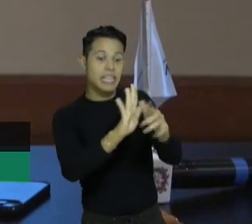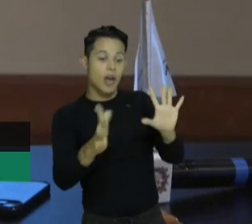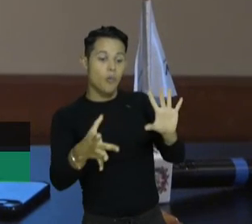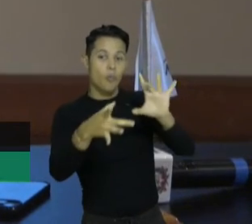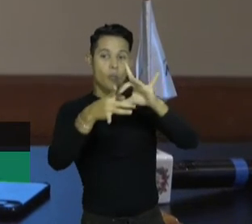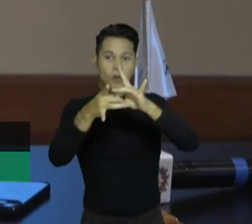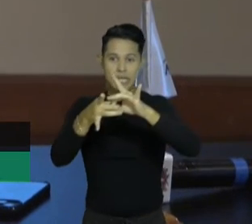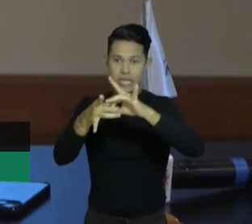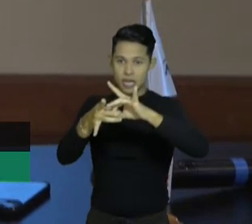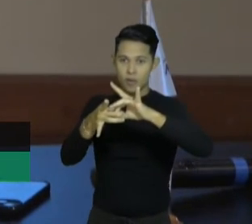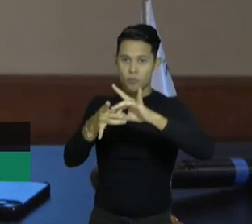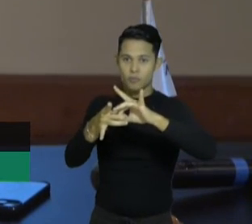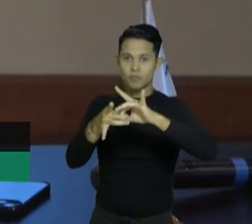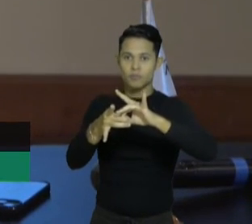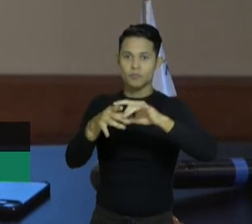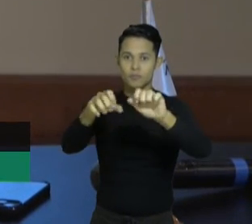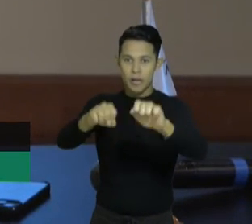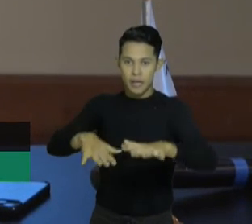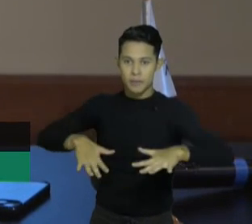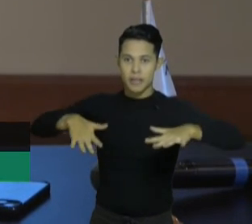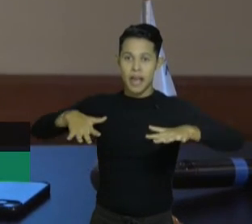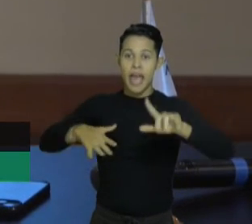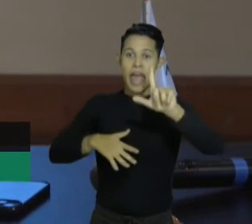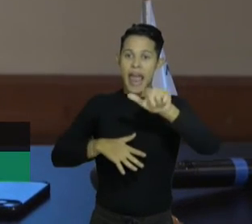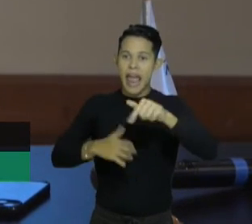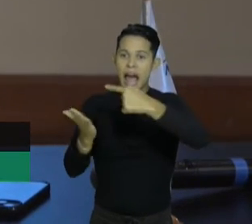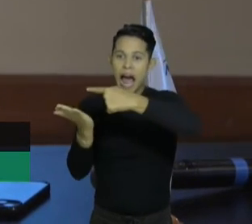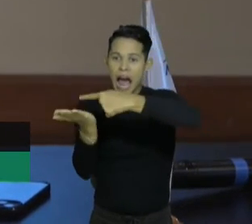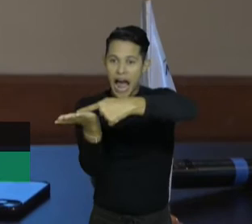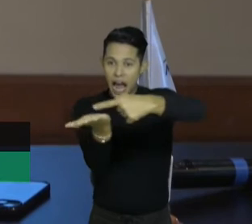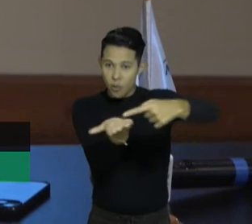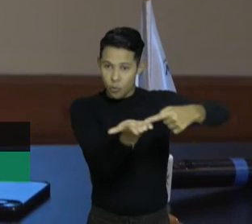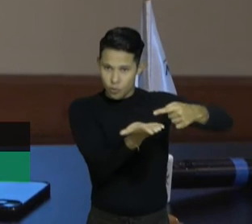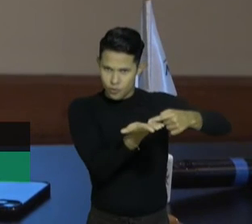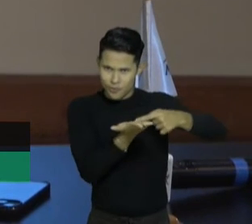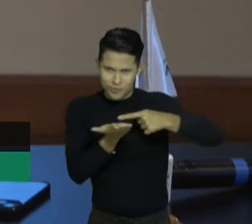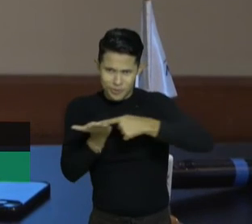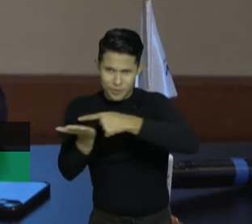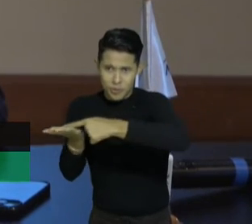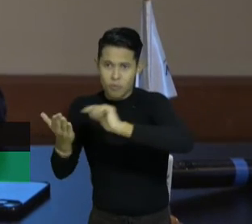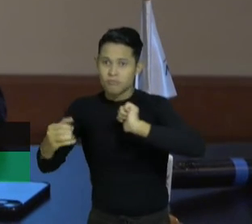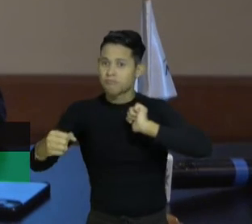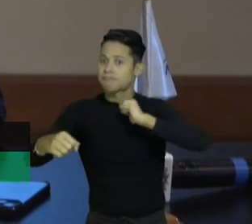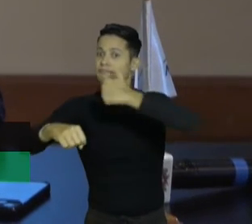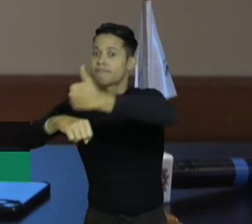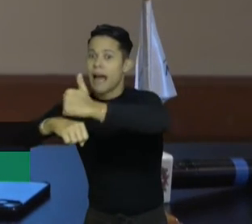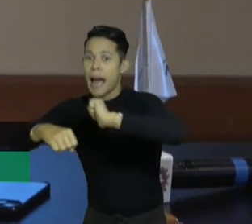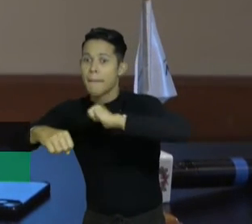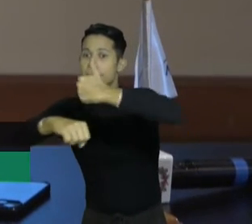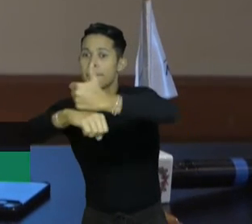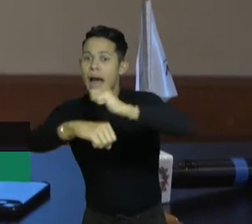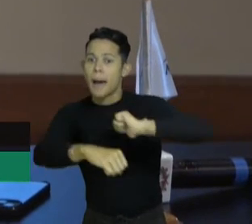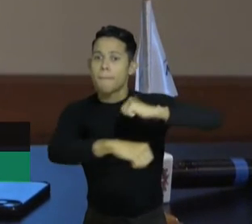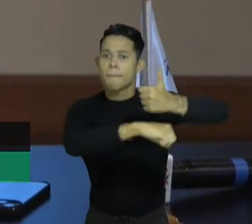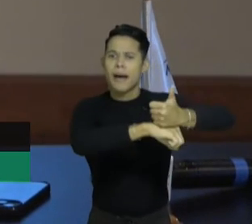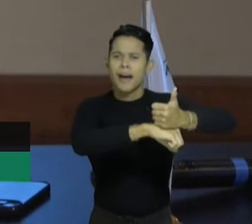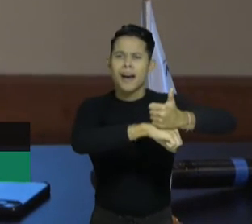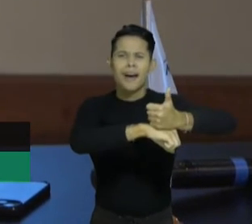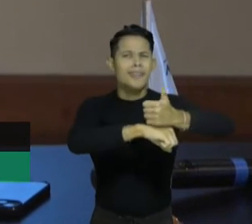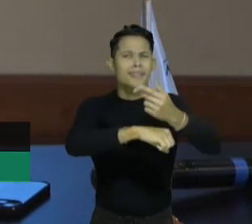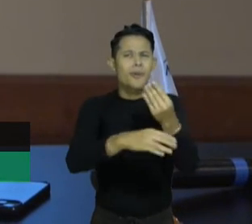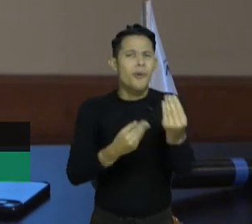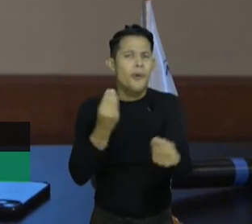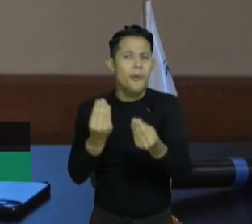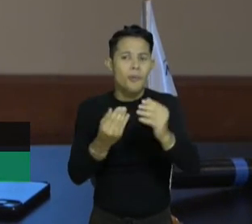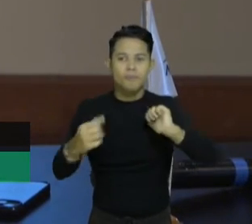é substituir todos esses acordos por um único acordo abrangente de livre comércio um acordo que vá além